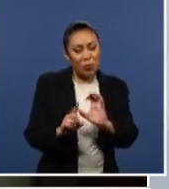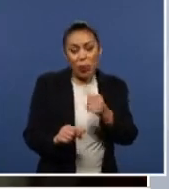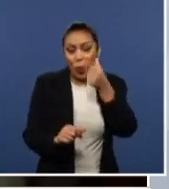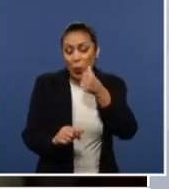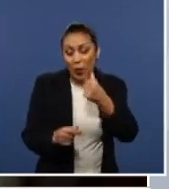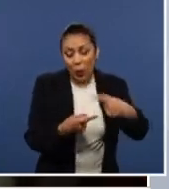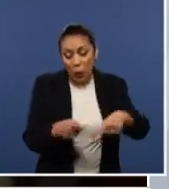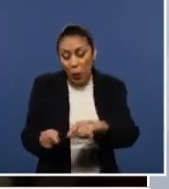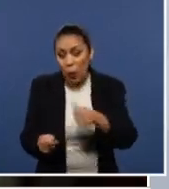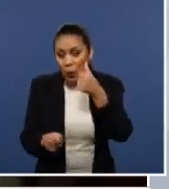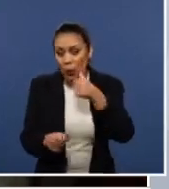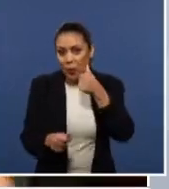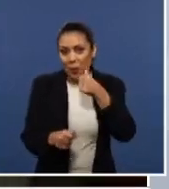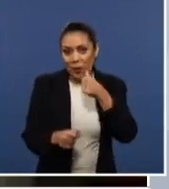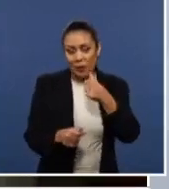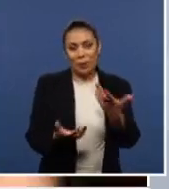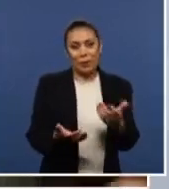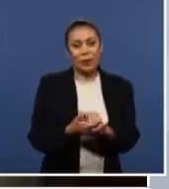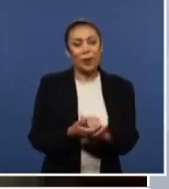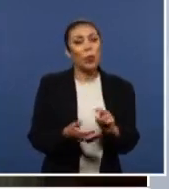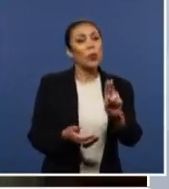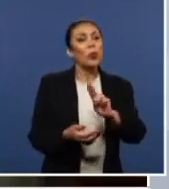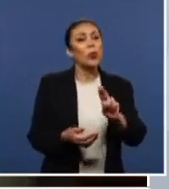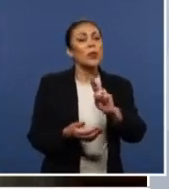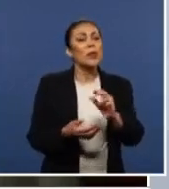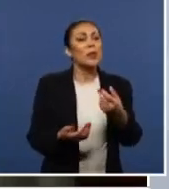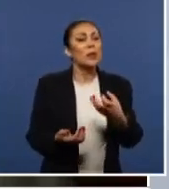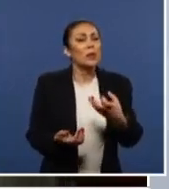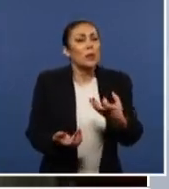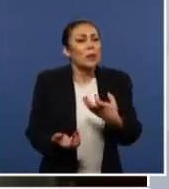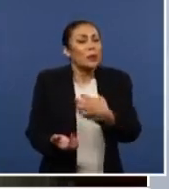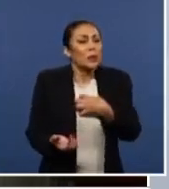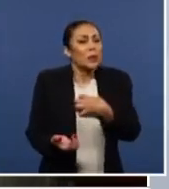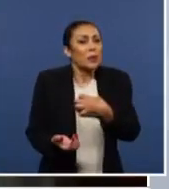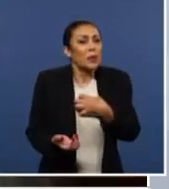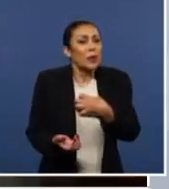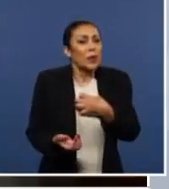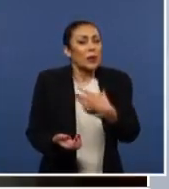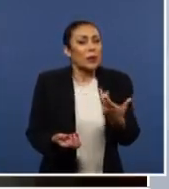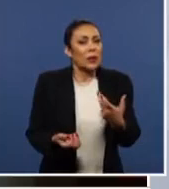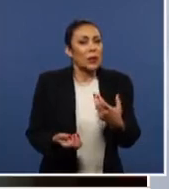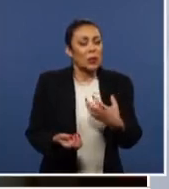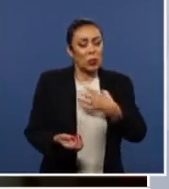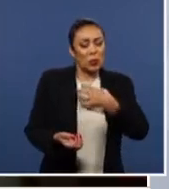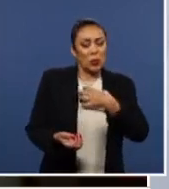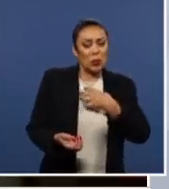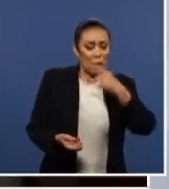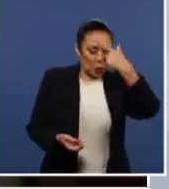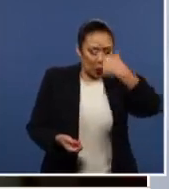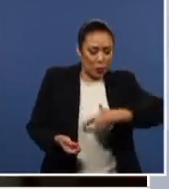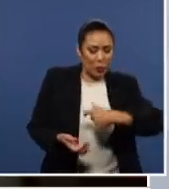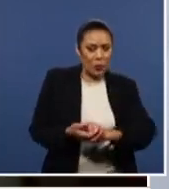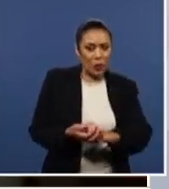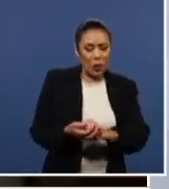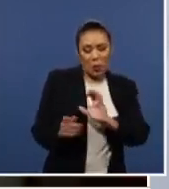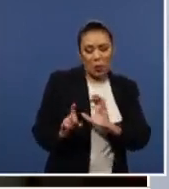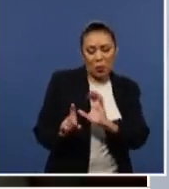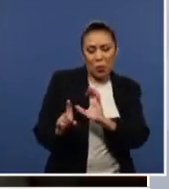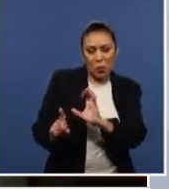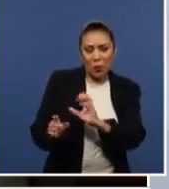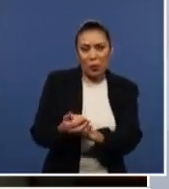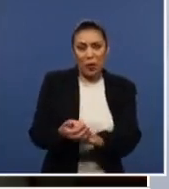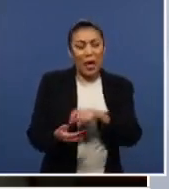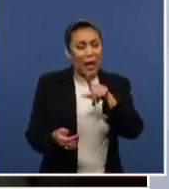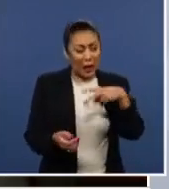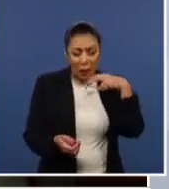mulher, atacando uma mulher, usando até do sua bombadinho para tentar se impor sobre ela. É uma